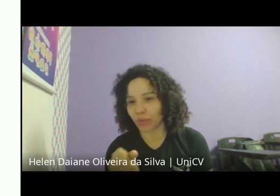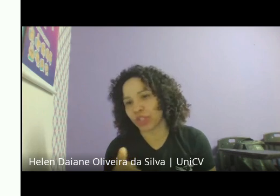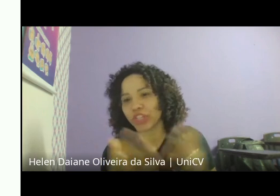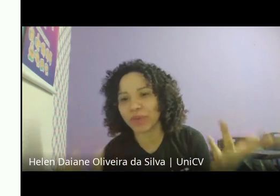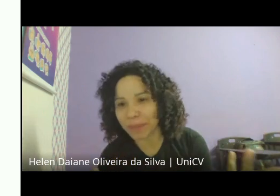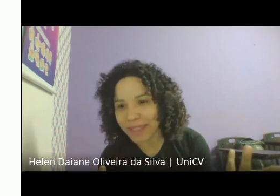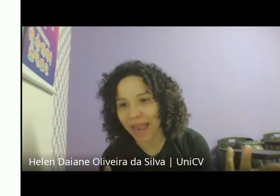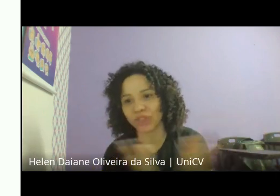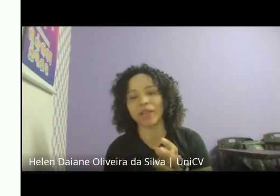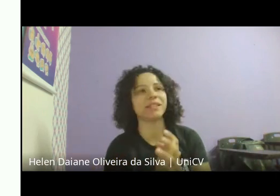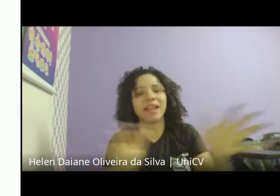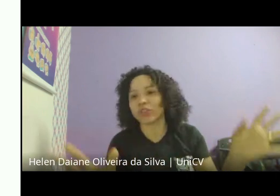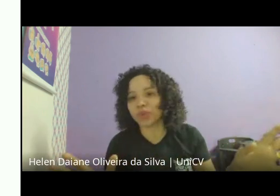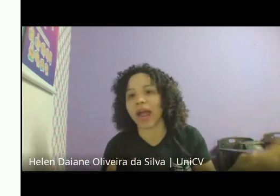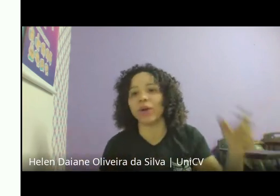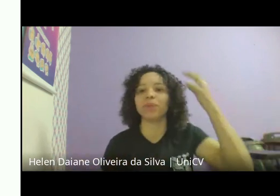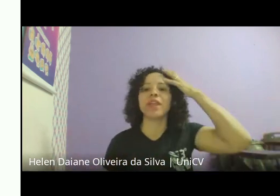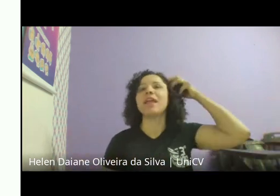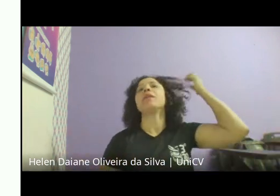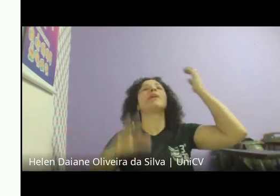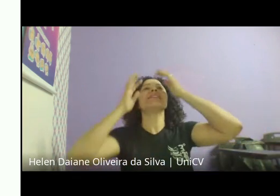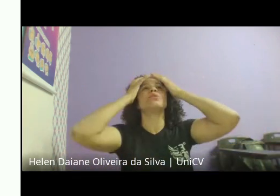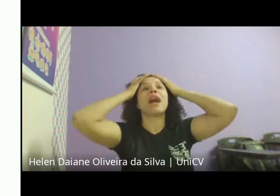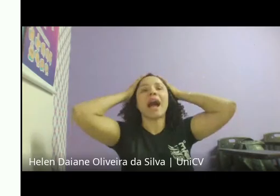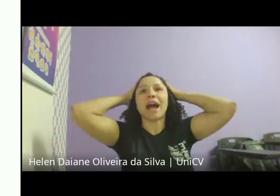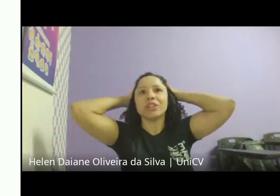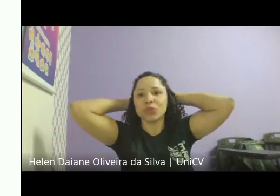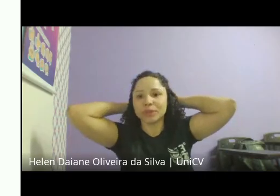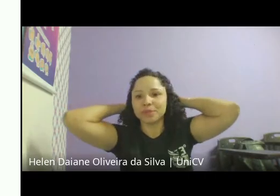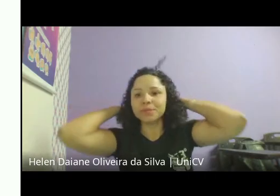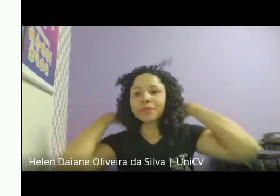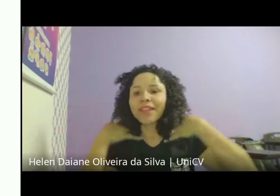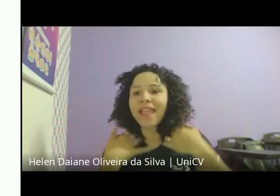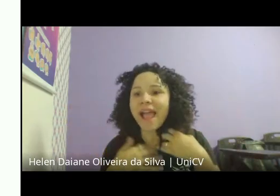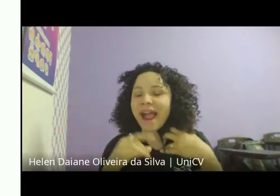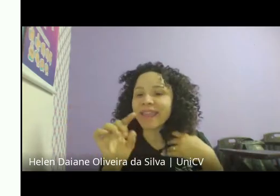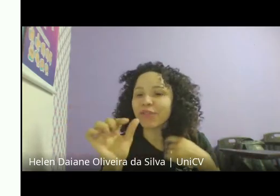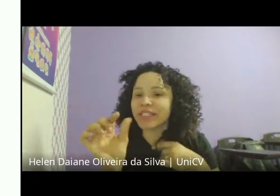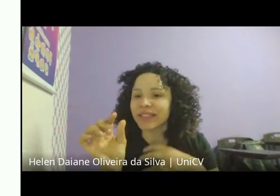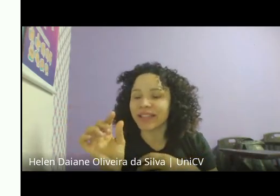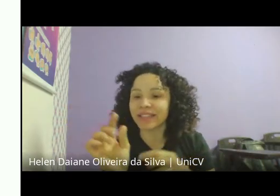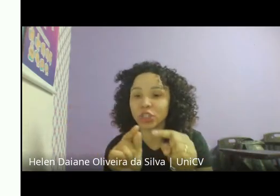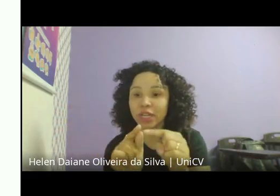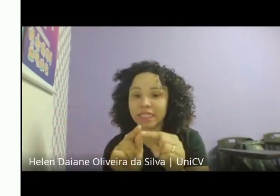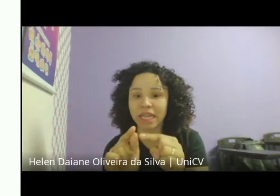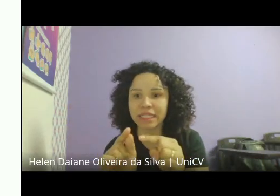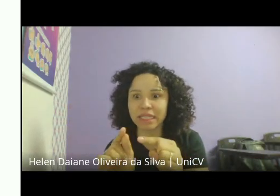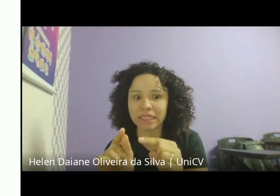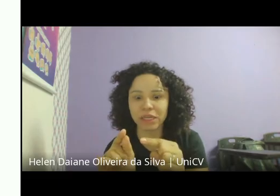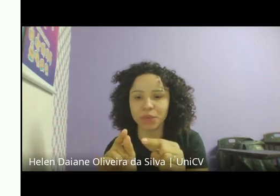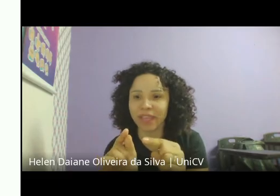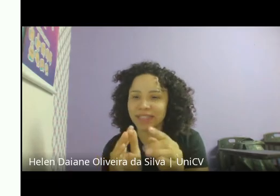rádio. Hoje a gente nem usa mais rádio, né? Mas tem rádio no carro. Pensa num rádio. Aí você tá sintonizando